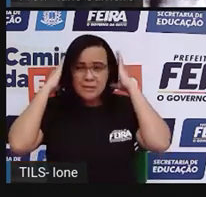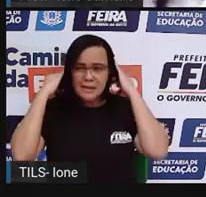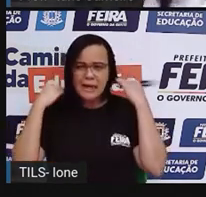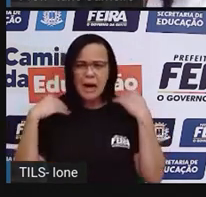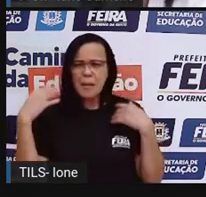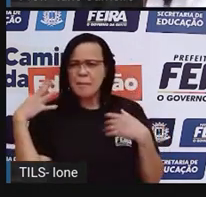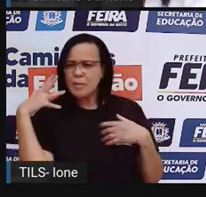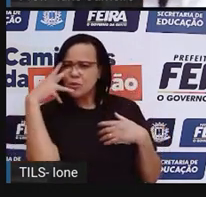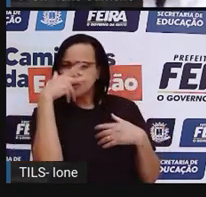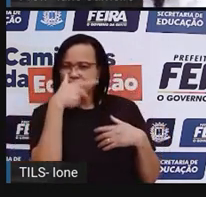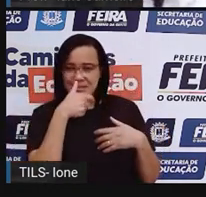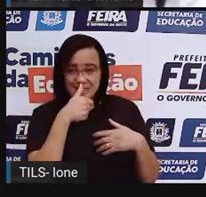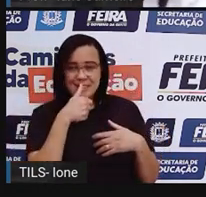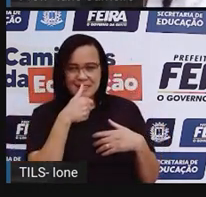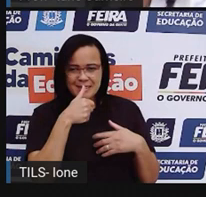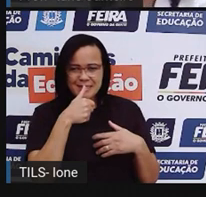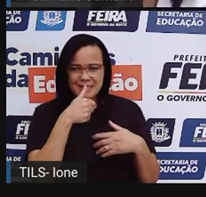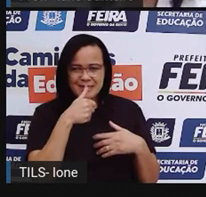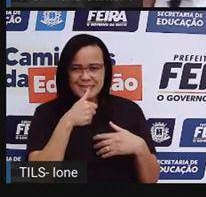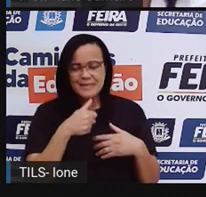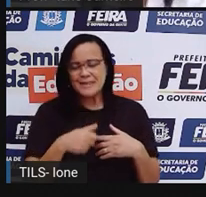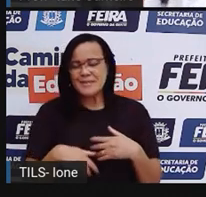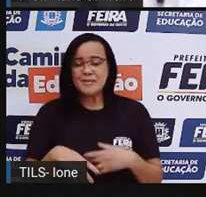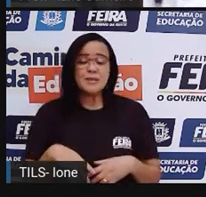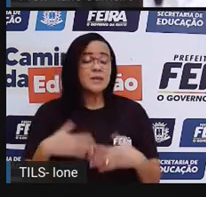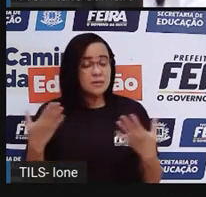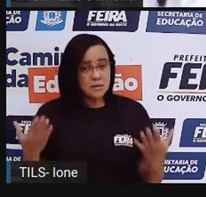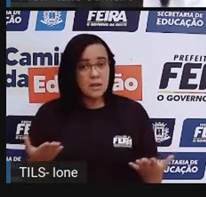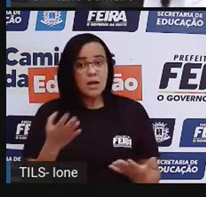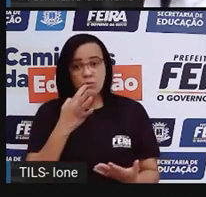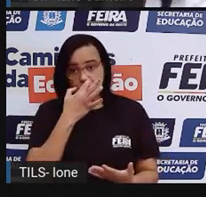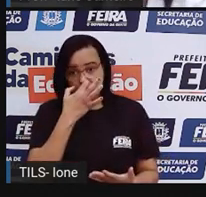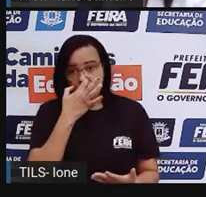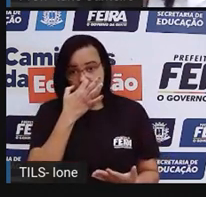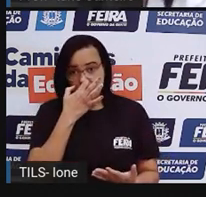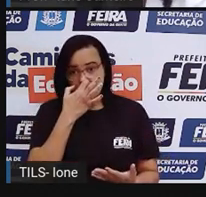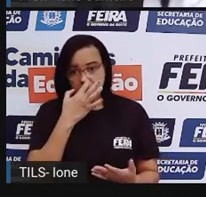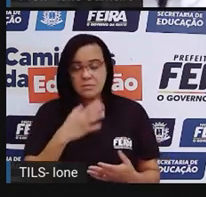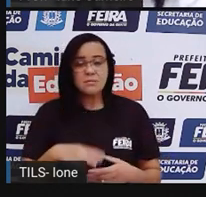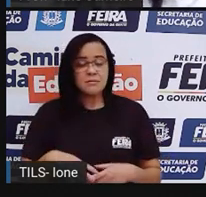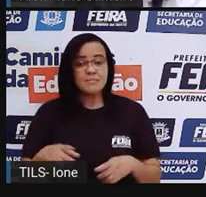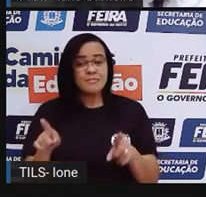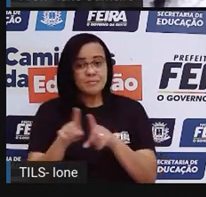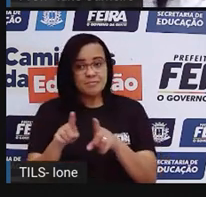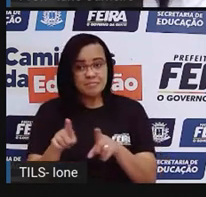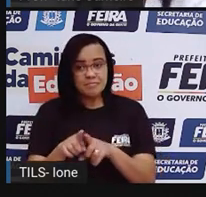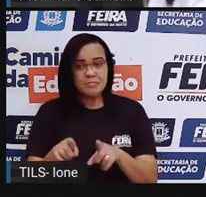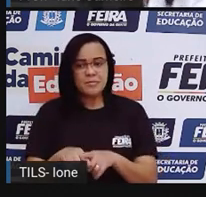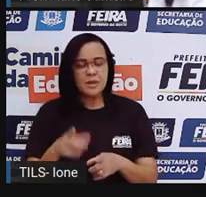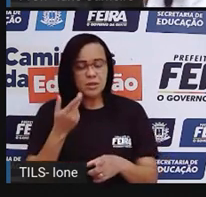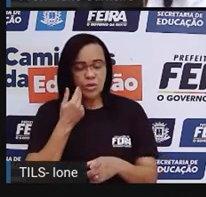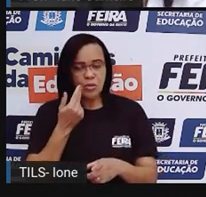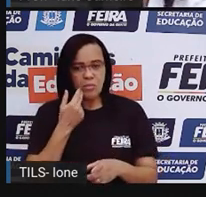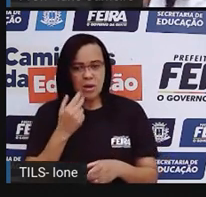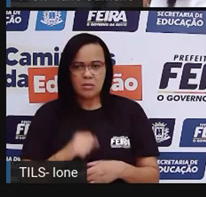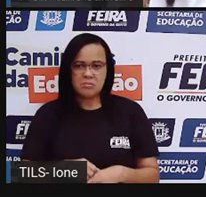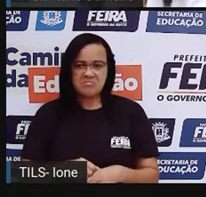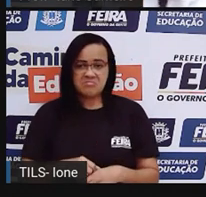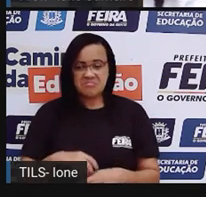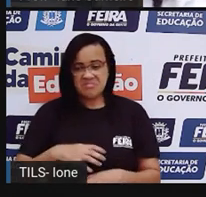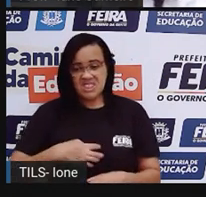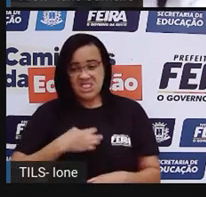coleguinha. Admiro tanto o jeito dela, né? É normal você também se irritar, né? É normal